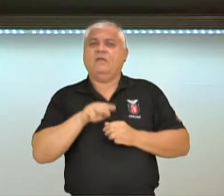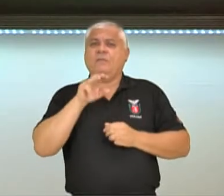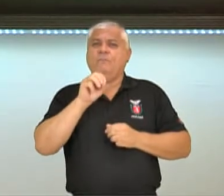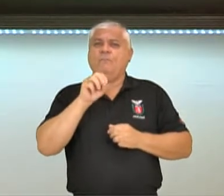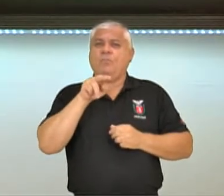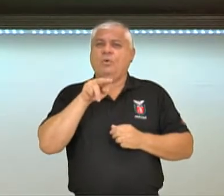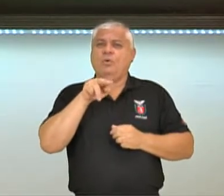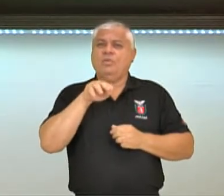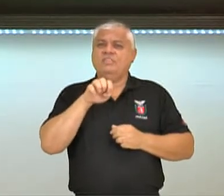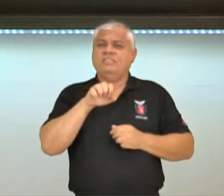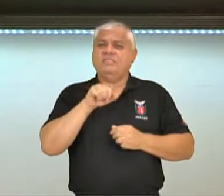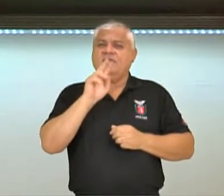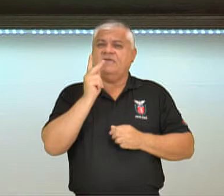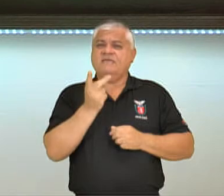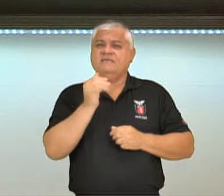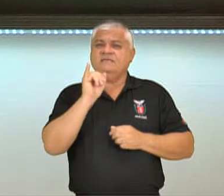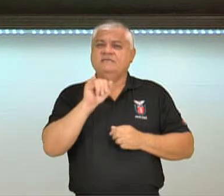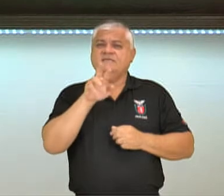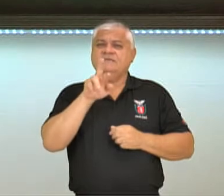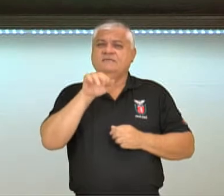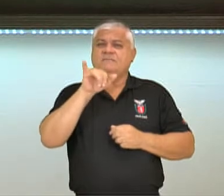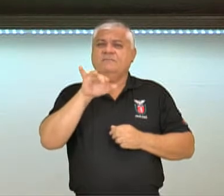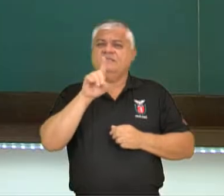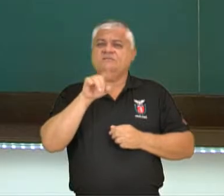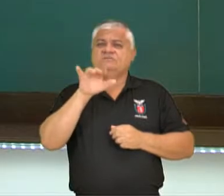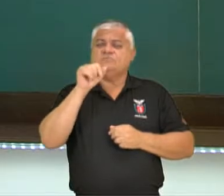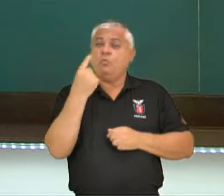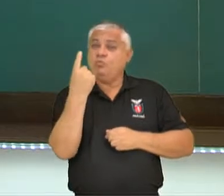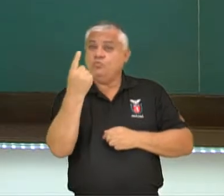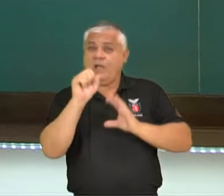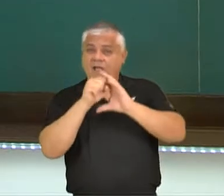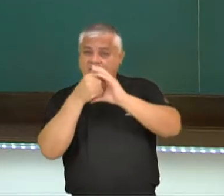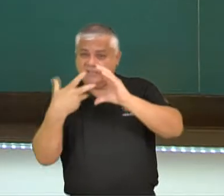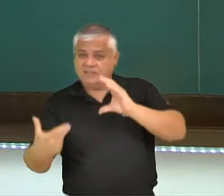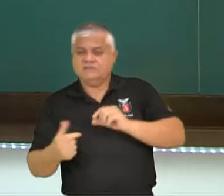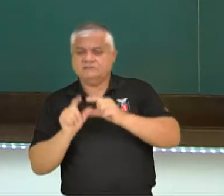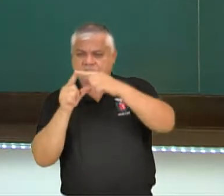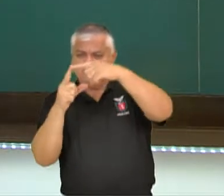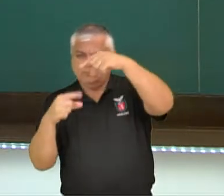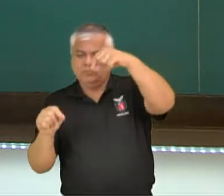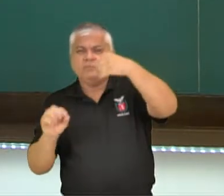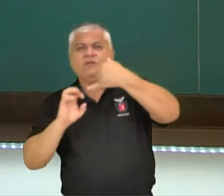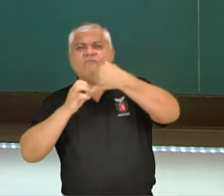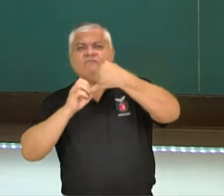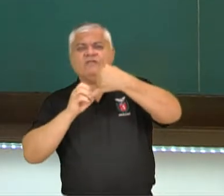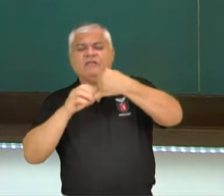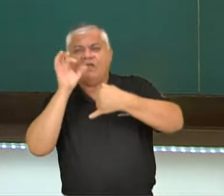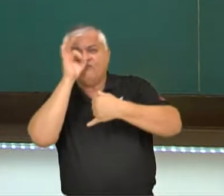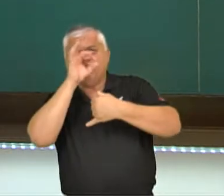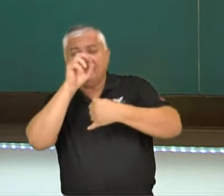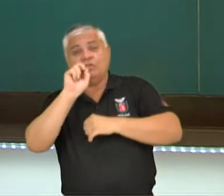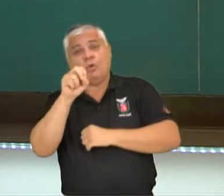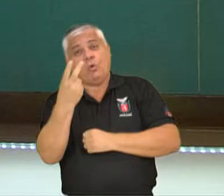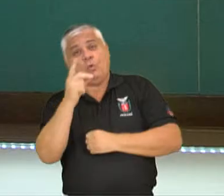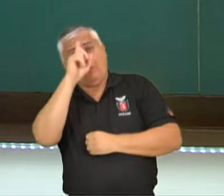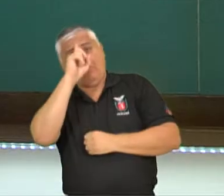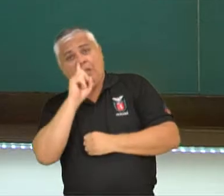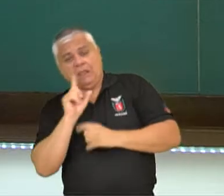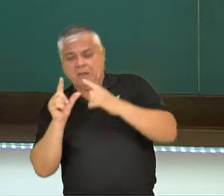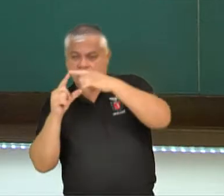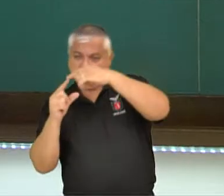Estou estudando uma característica por vez. Por exemplo, a cor da ervilha, verde ou amarela. Se eu